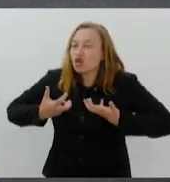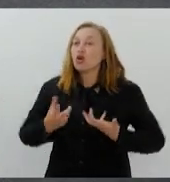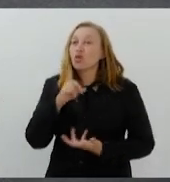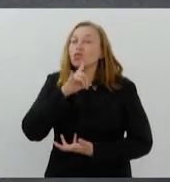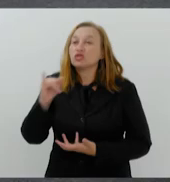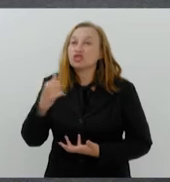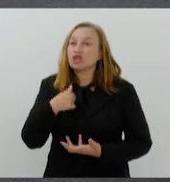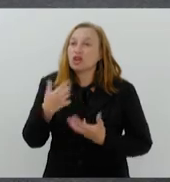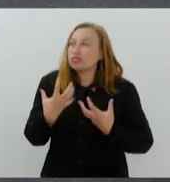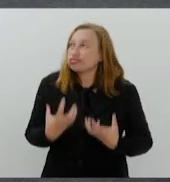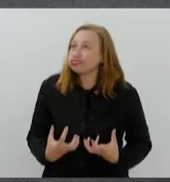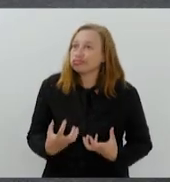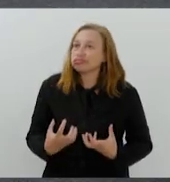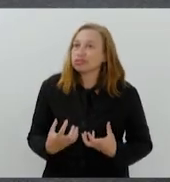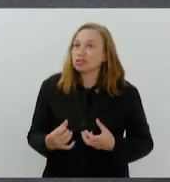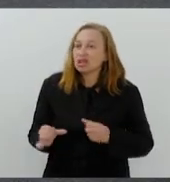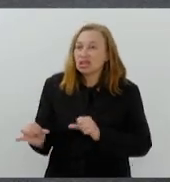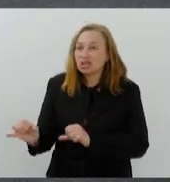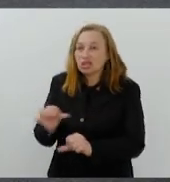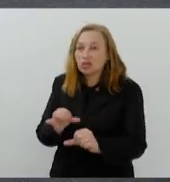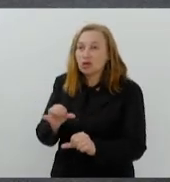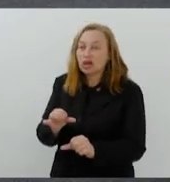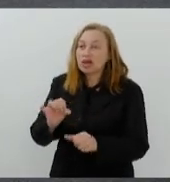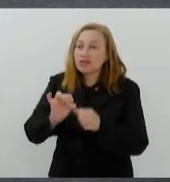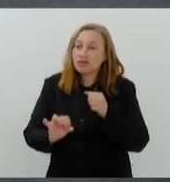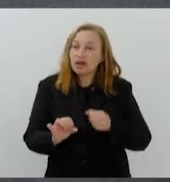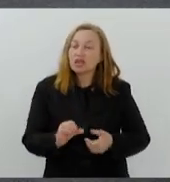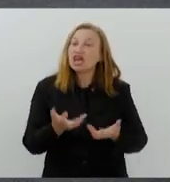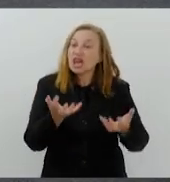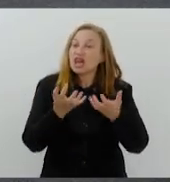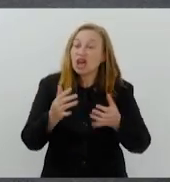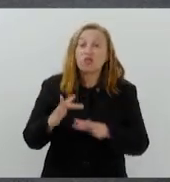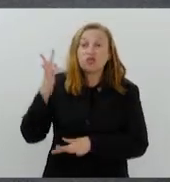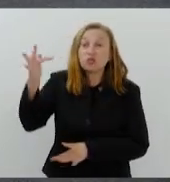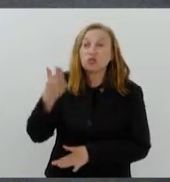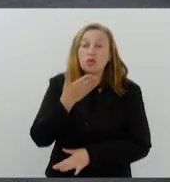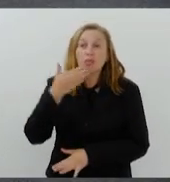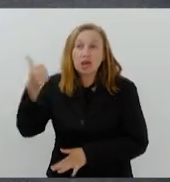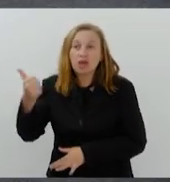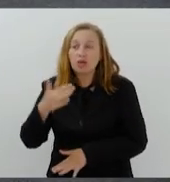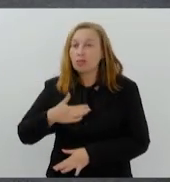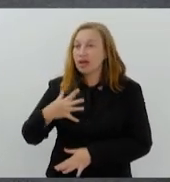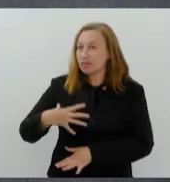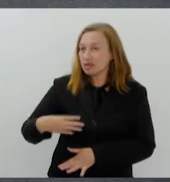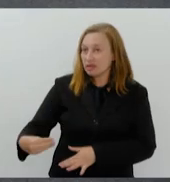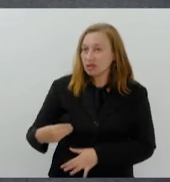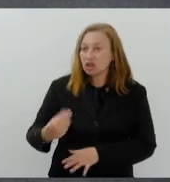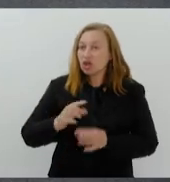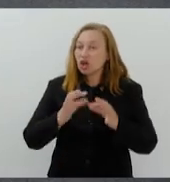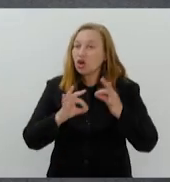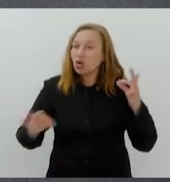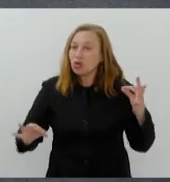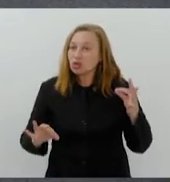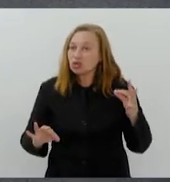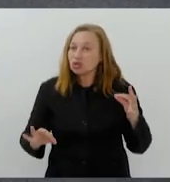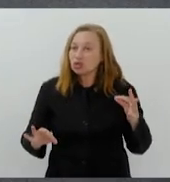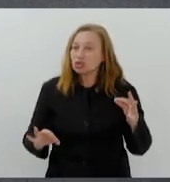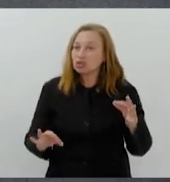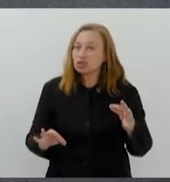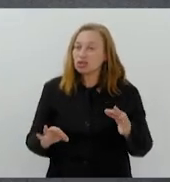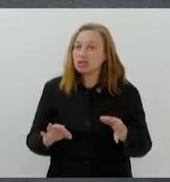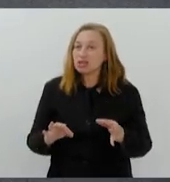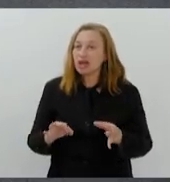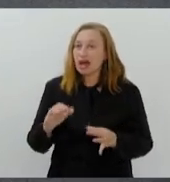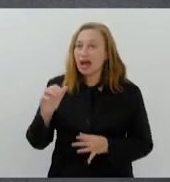me canse dessa distorção e faça isso. Quero um futuro melhor para minha filha, longe dessas aberrações. E